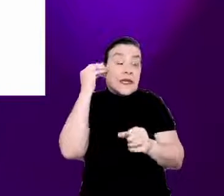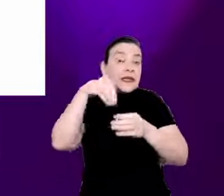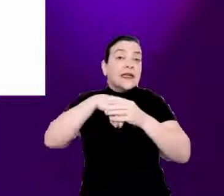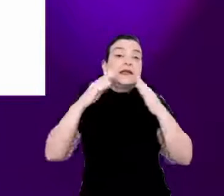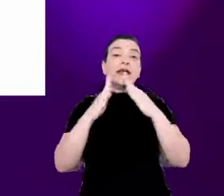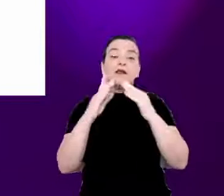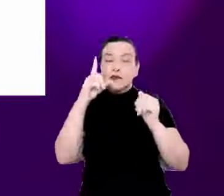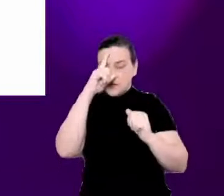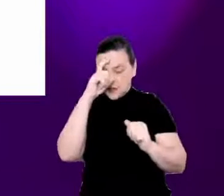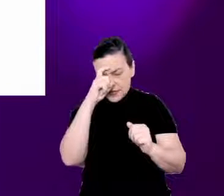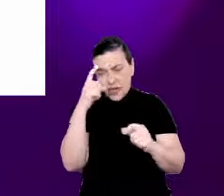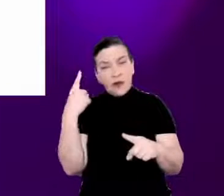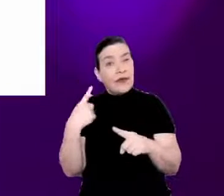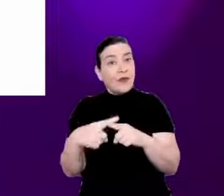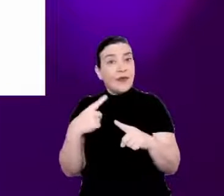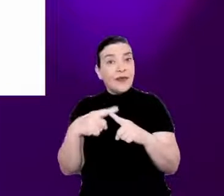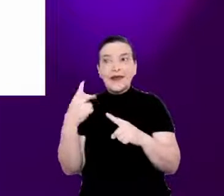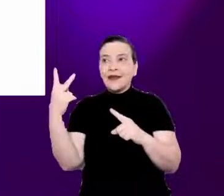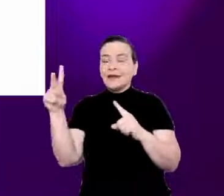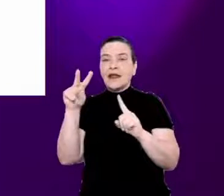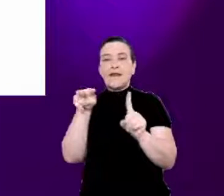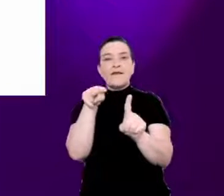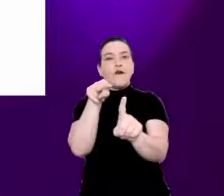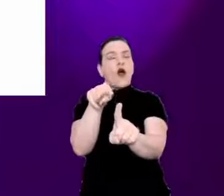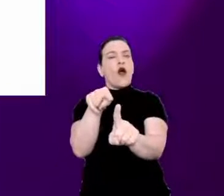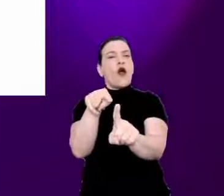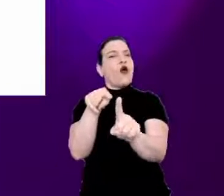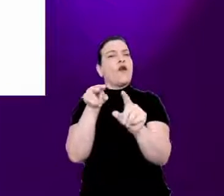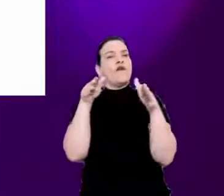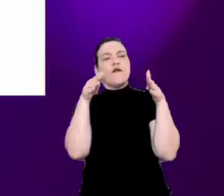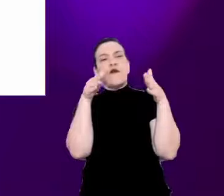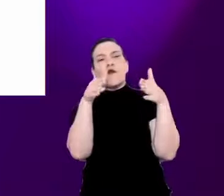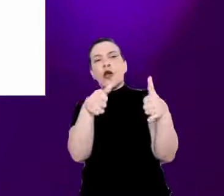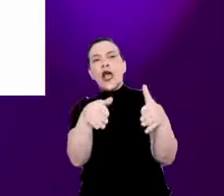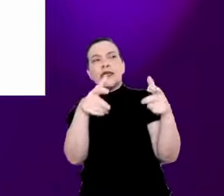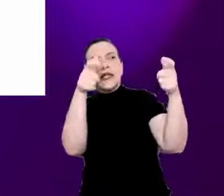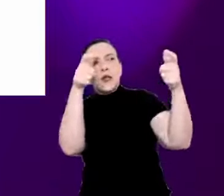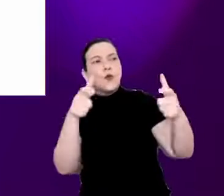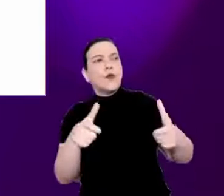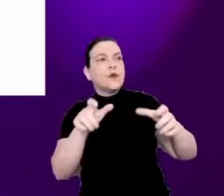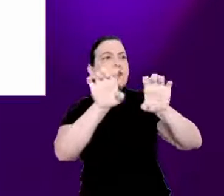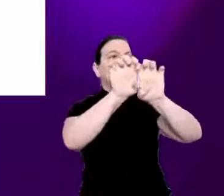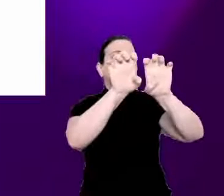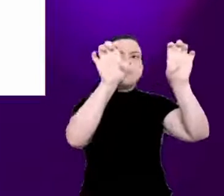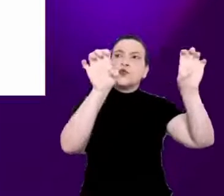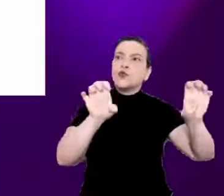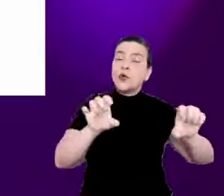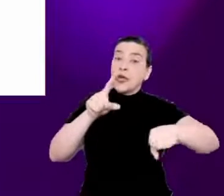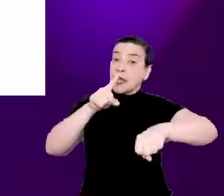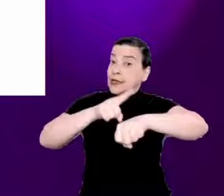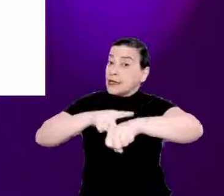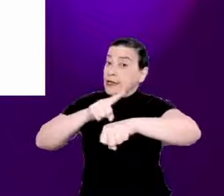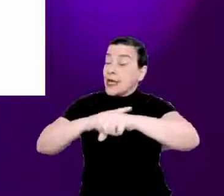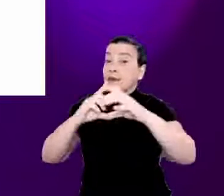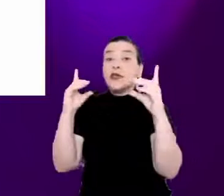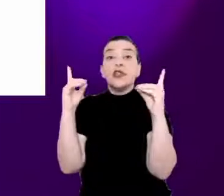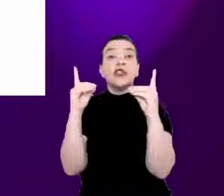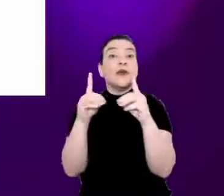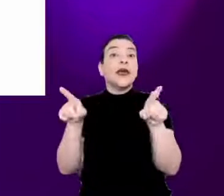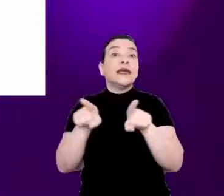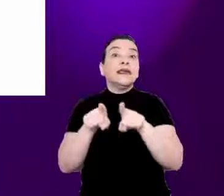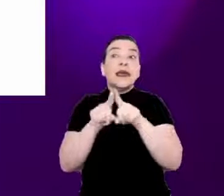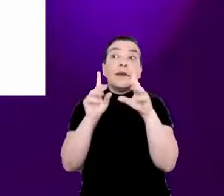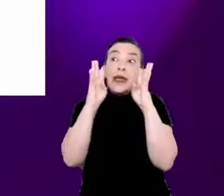paciente? Porque ele tem uma visão mais voltada para a infraestrutura oferecida, do tempo de atendimento e o nível de